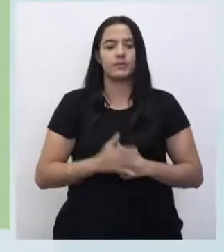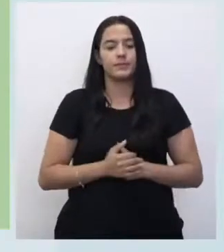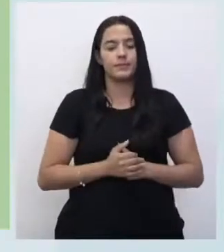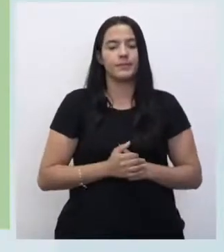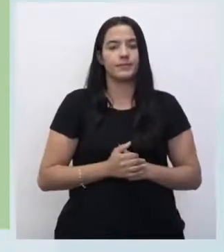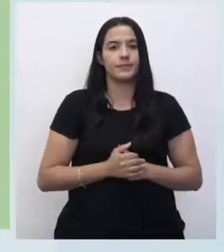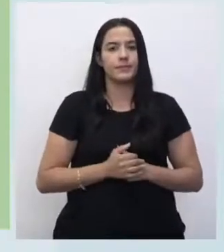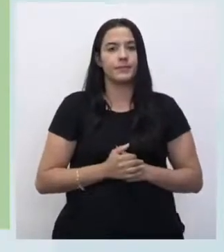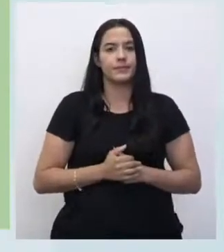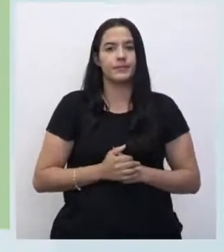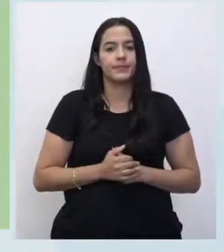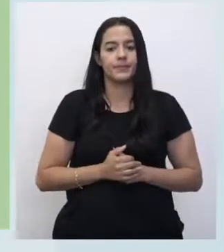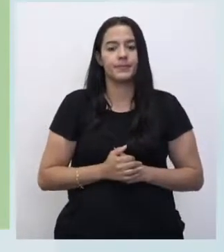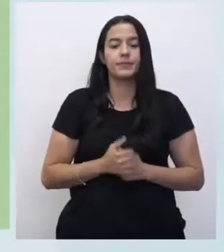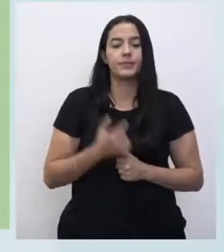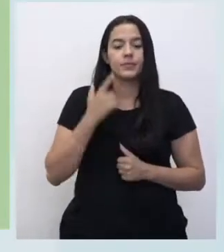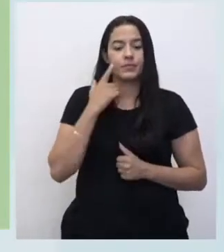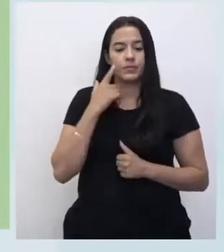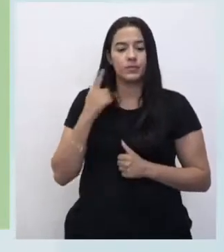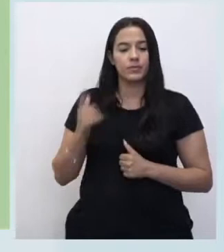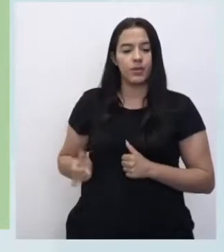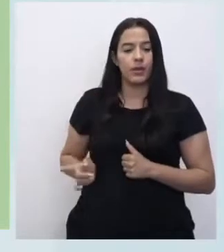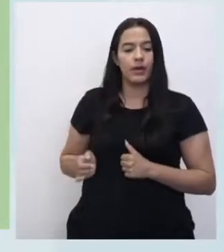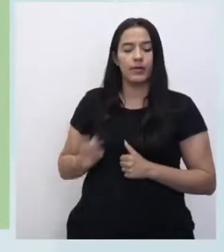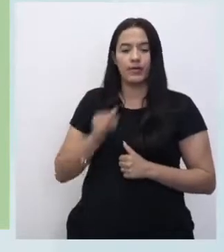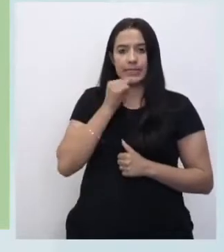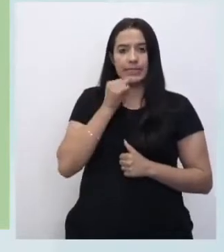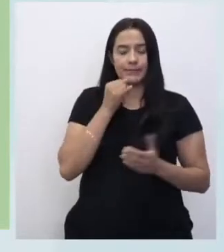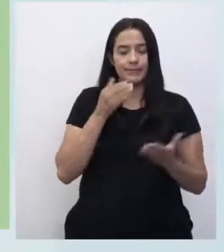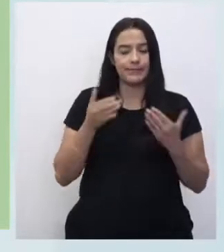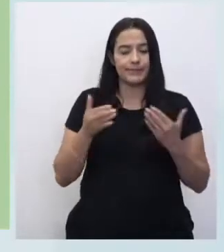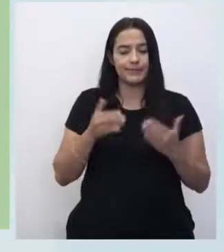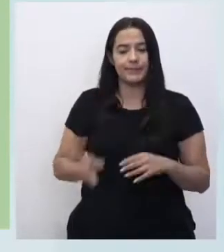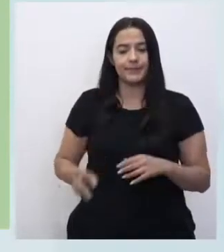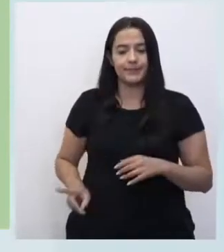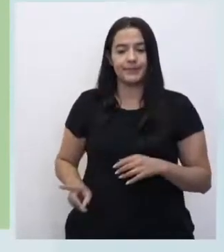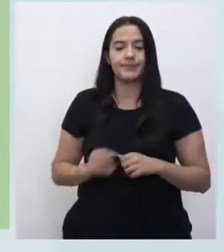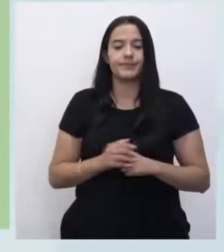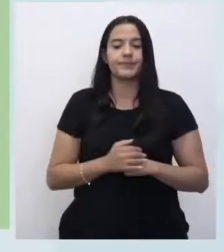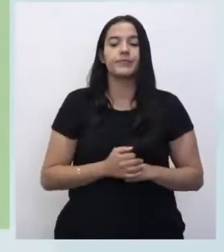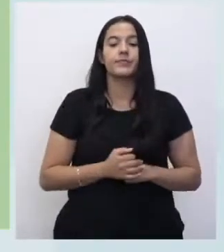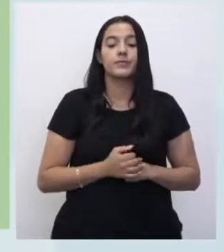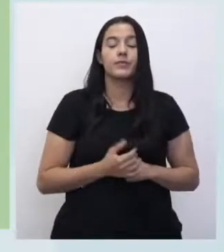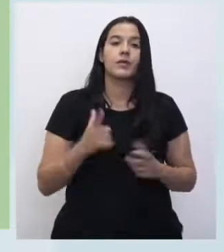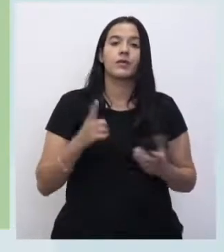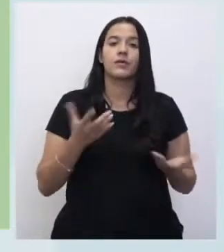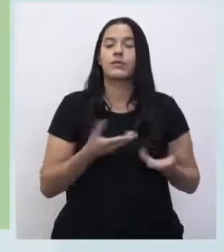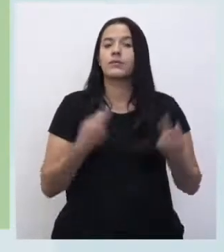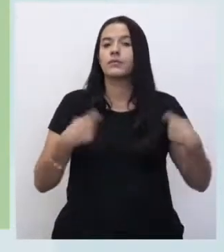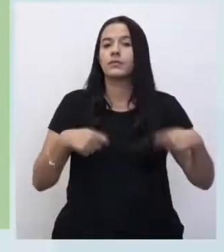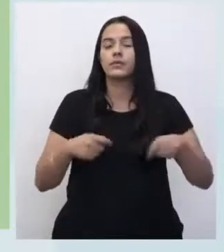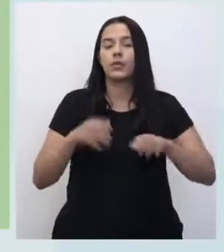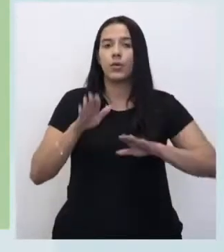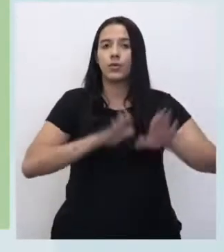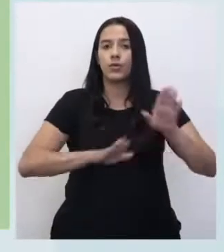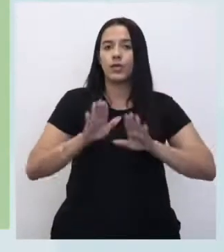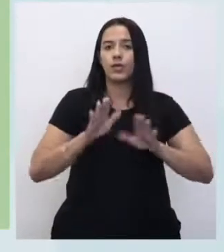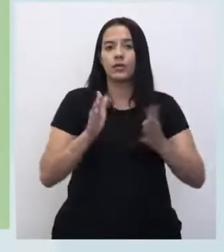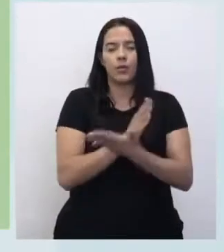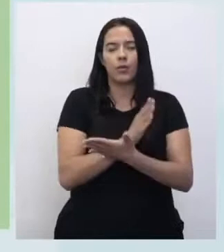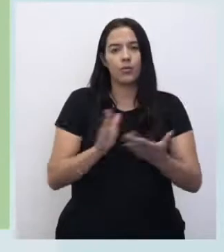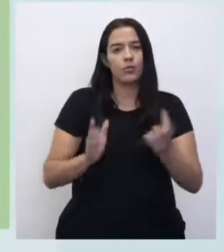interesting fica more interesting. Tranquilo? Tranquilo. Agora a gente tem que tomar cuidado porque existem algumas palavrinhas em inglês que